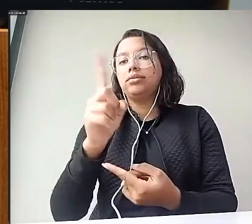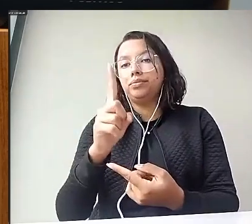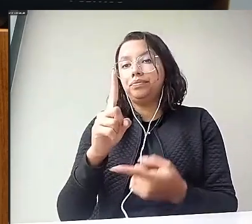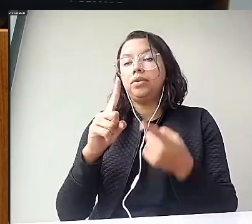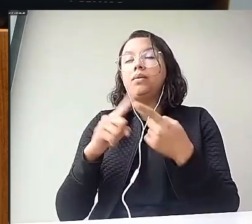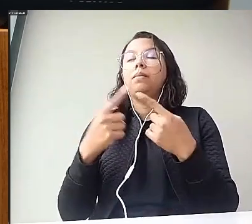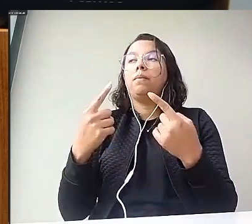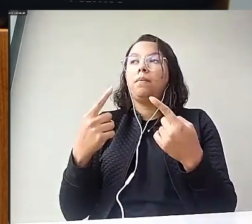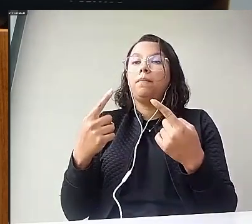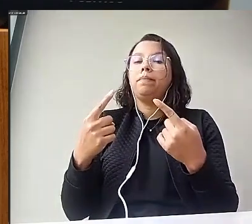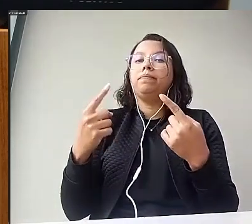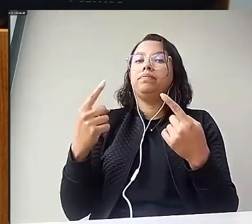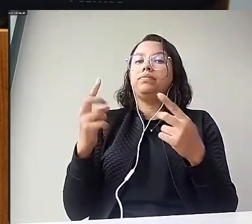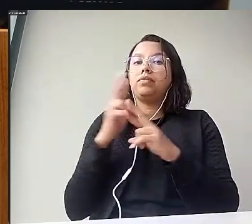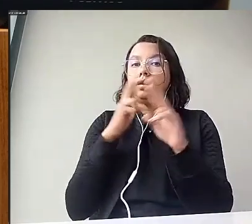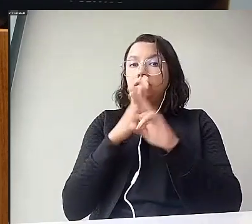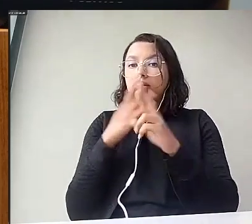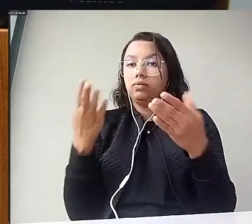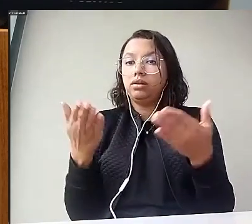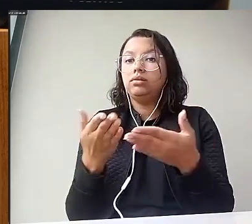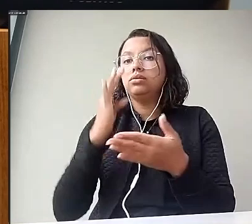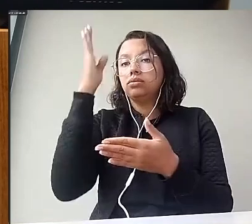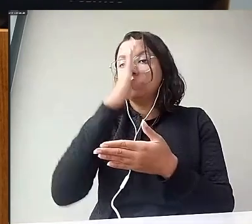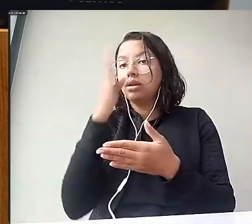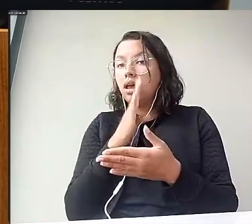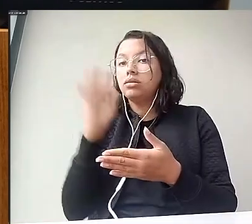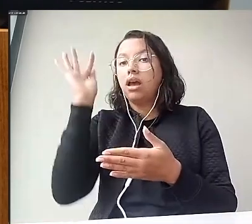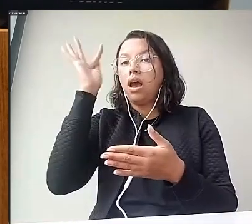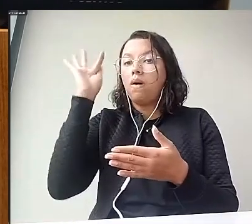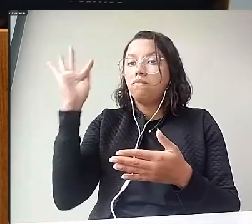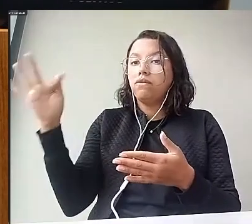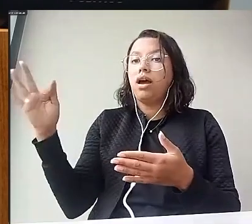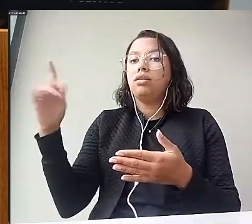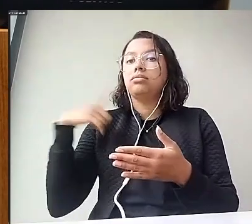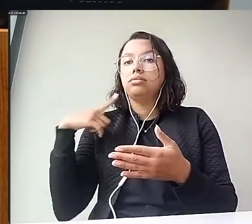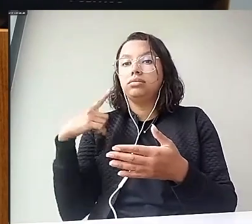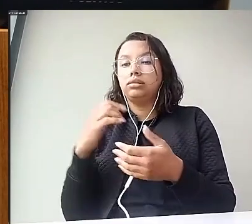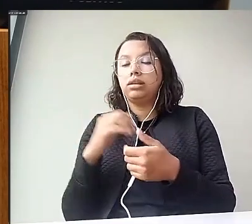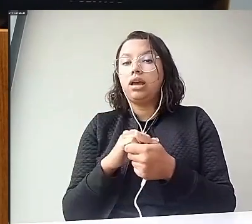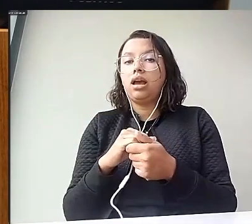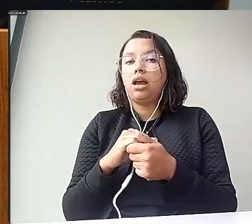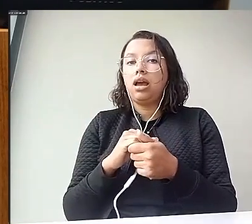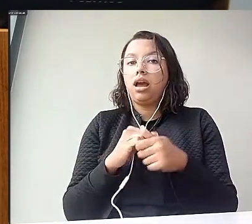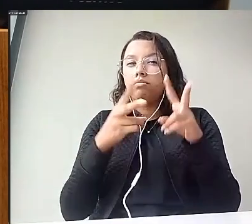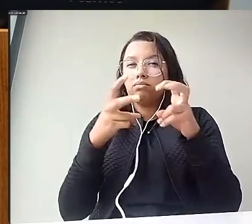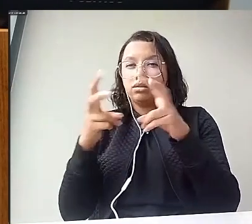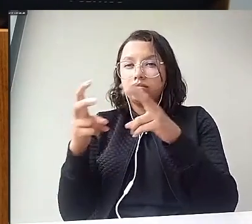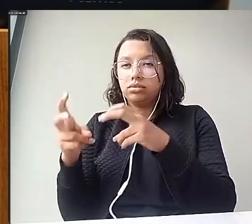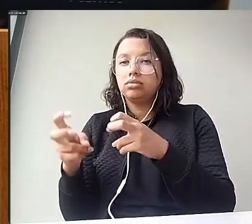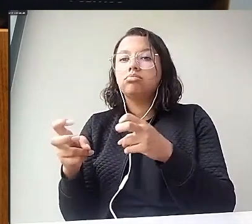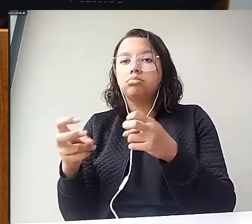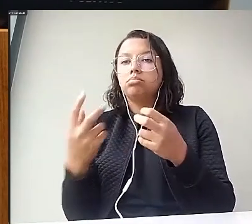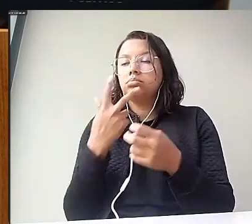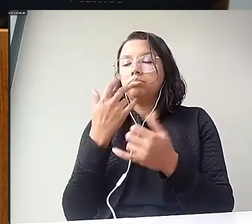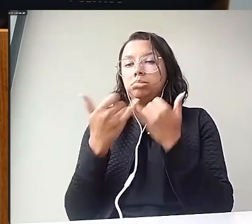ponto, Brasil e França, né, têm aspectos comuns.